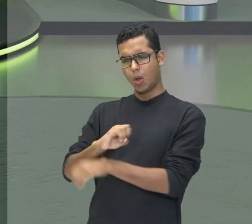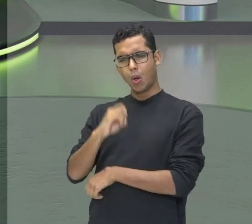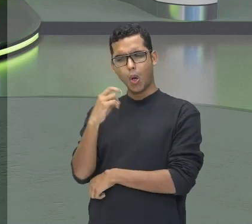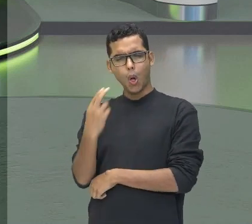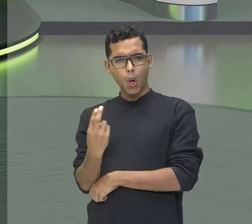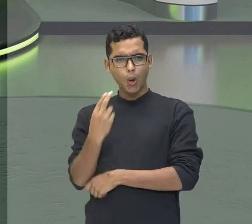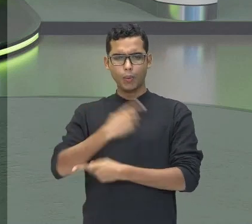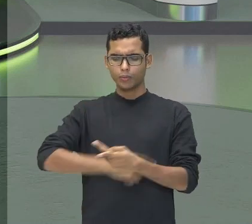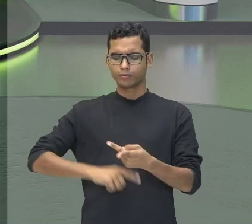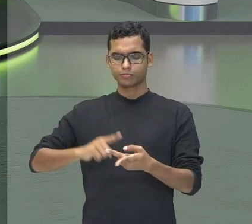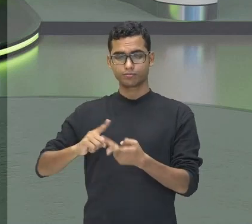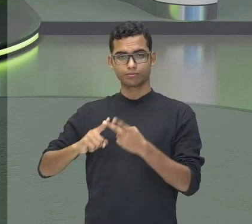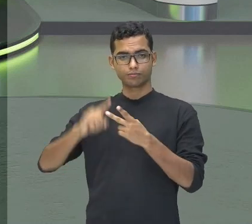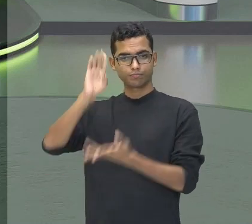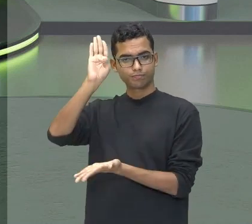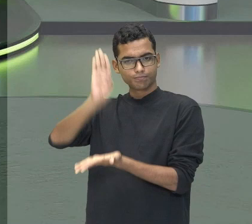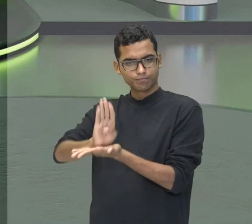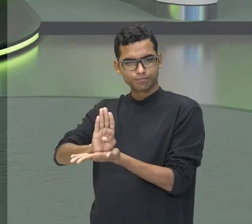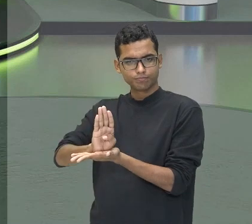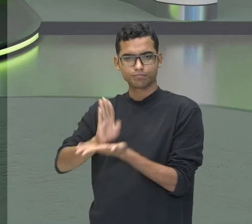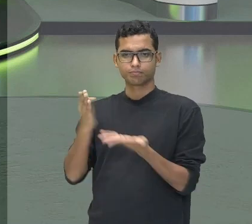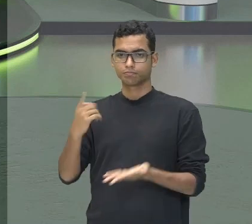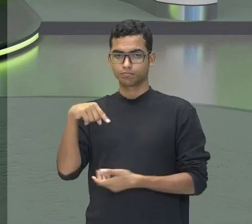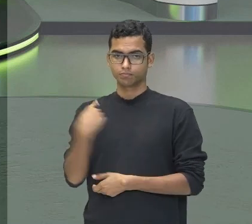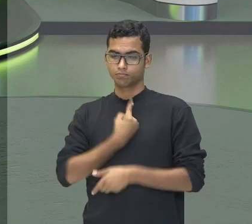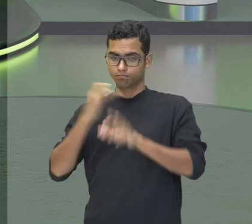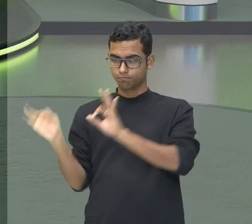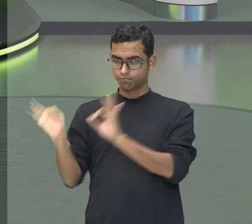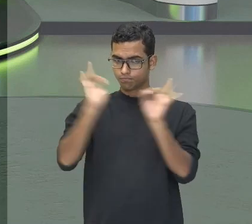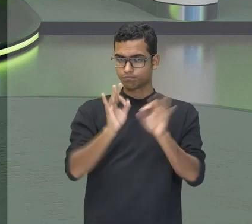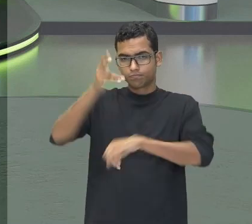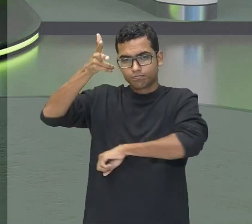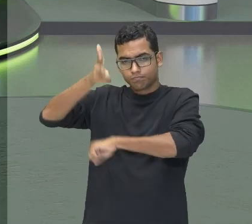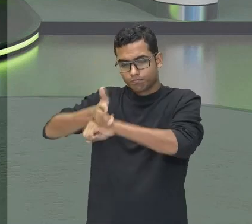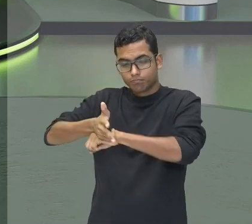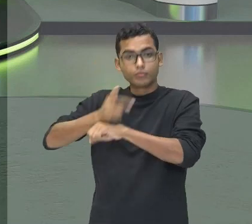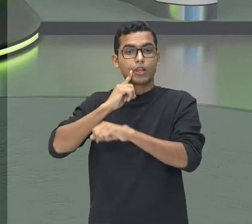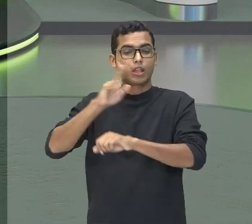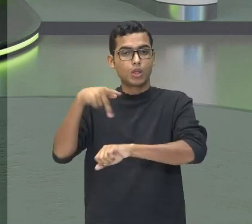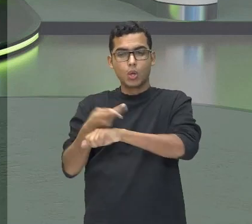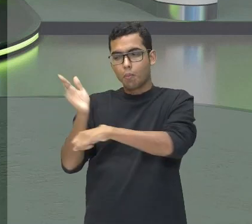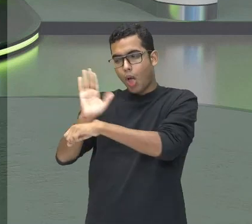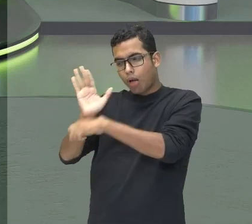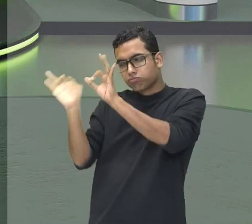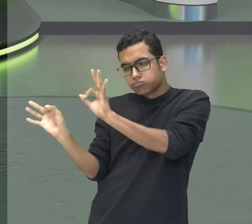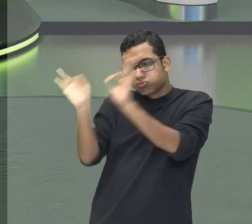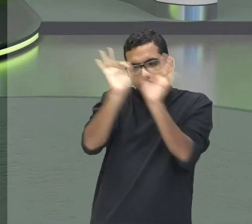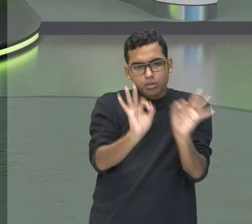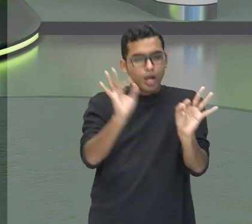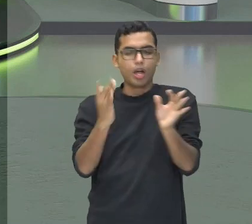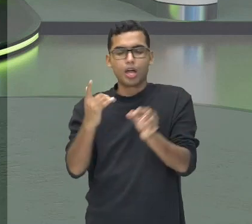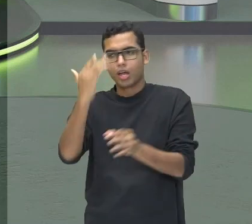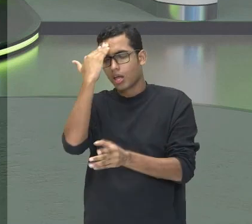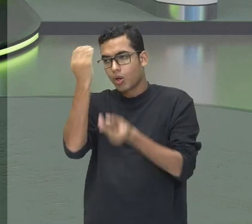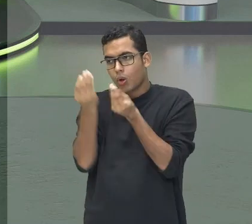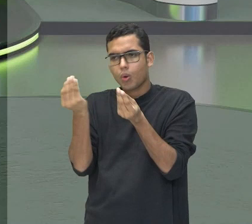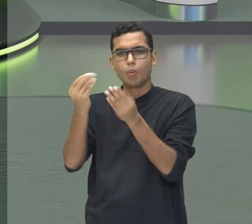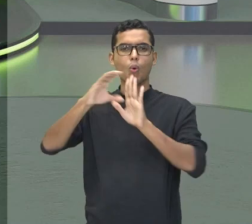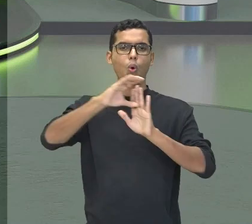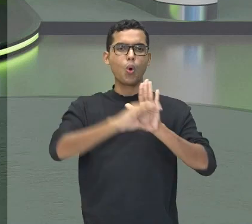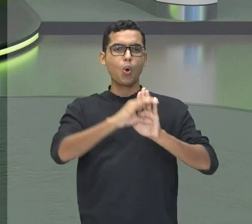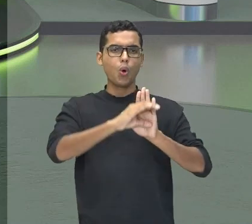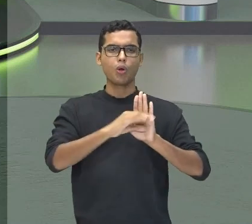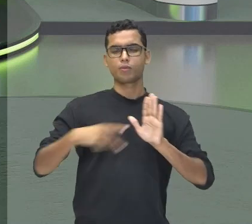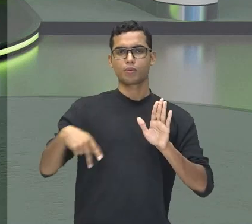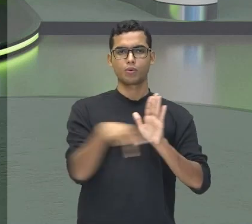Nós vamos assistir um vídeo e esse vídeo ele vai nos apresentar a definição